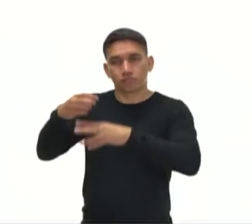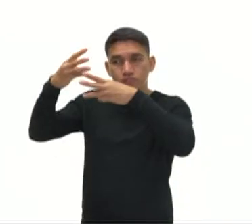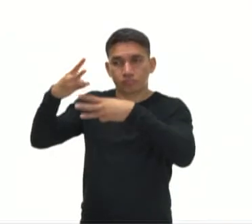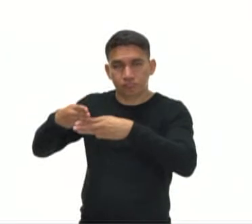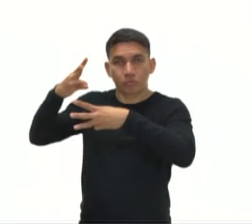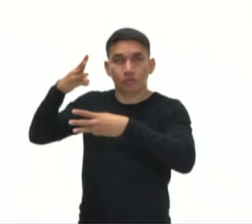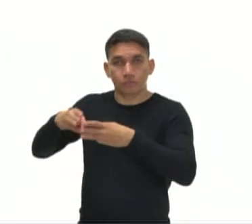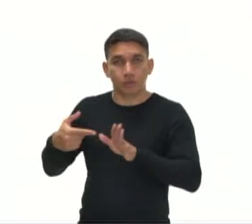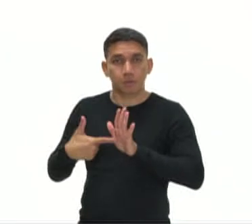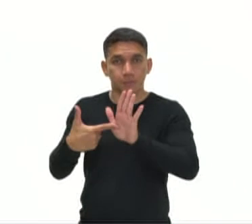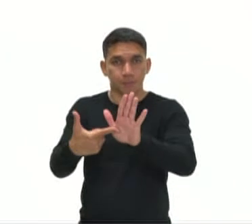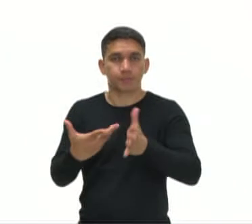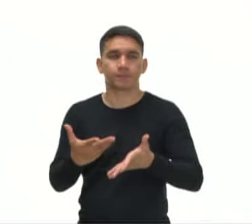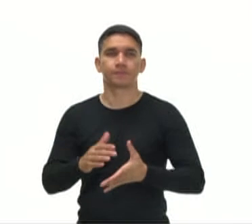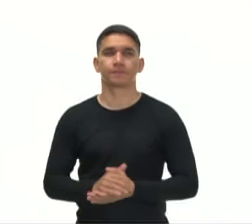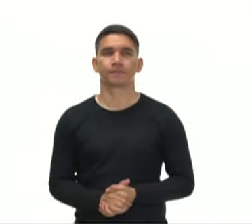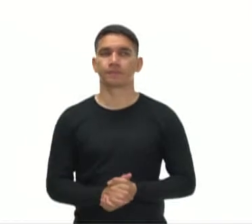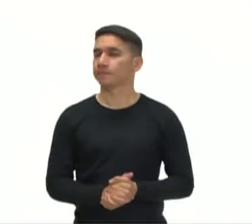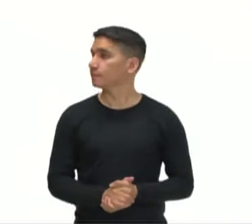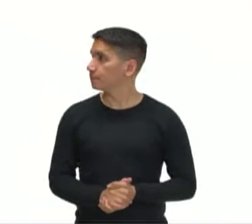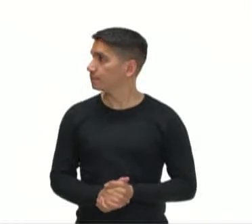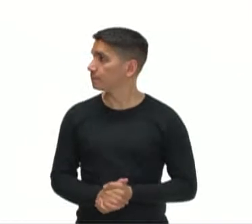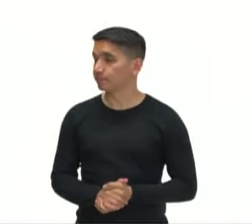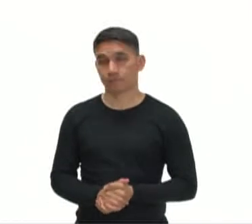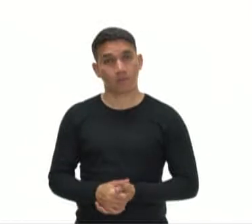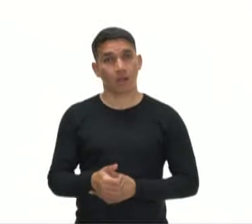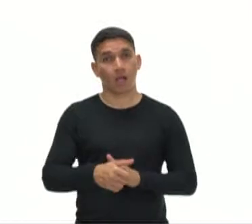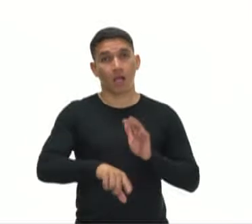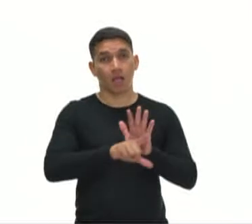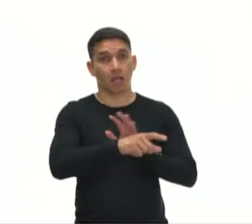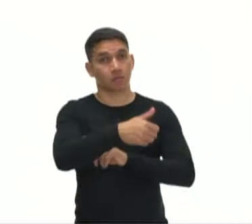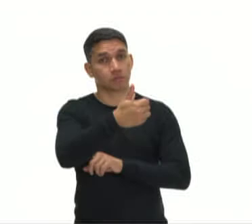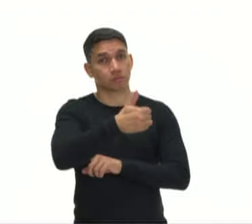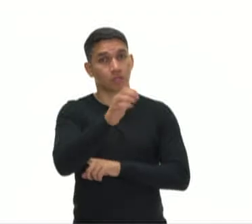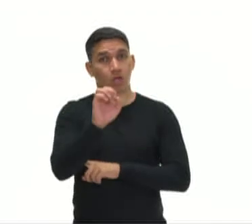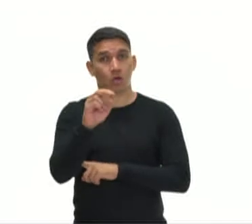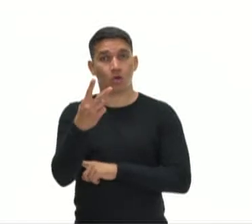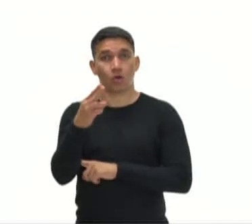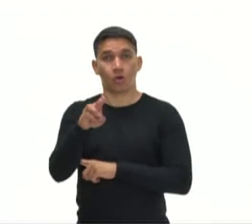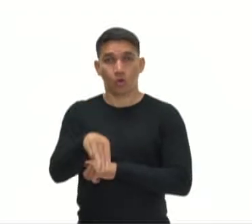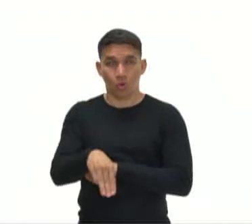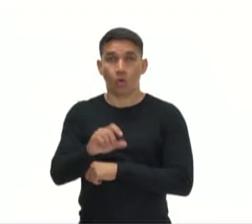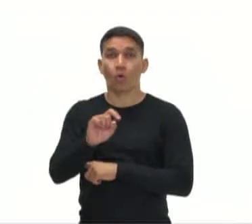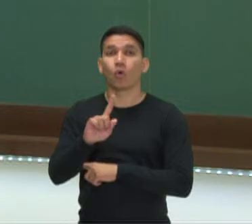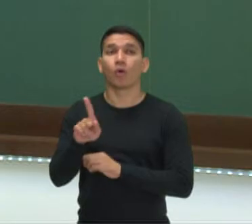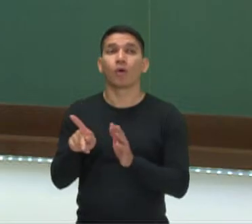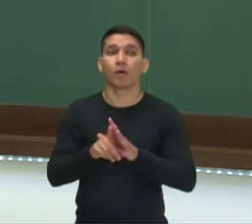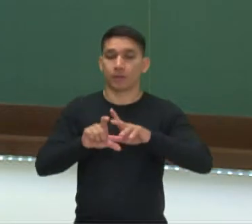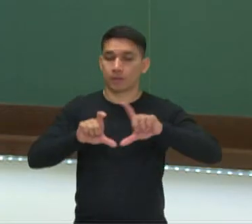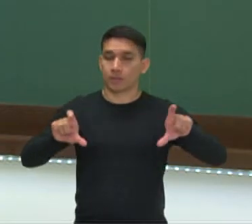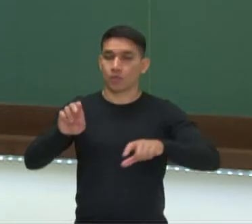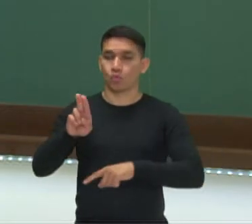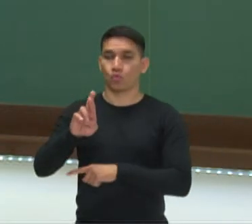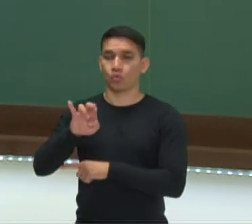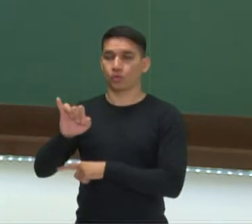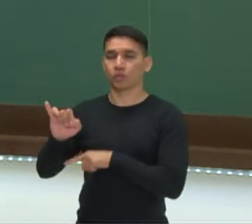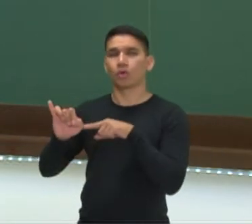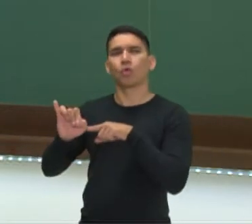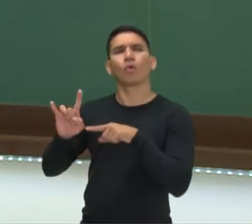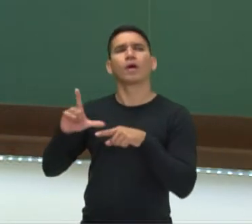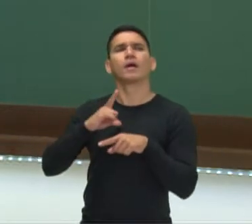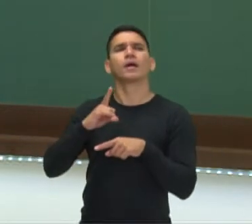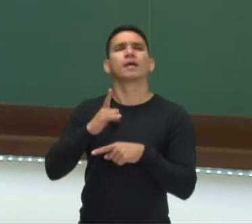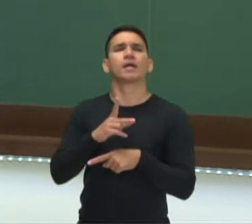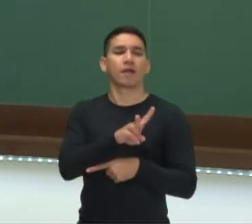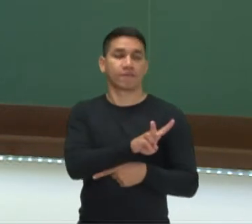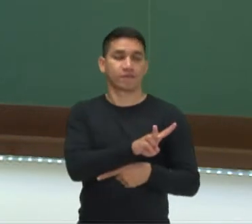ofereceu, tá? A primeira lei de Ohm estabelece o seguinte, é o URI, né? Que a tensão